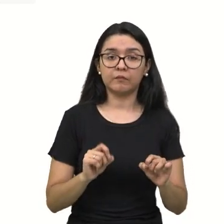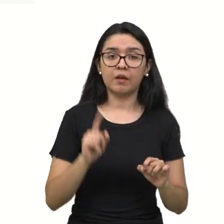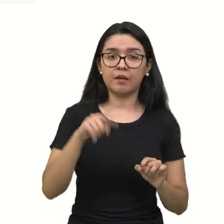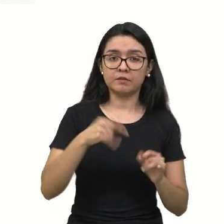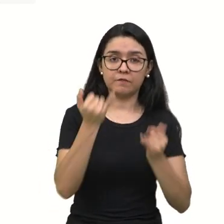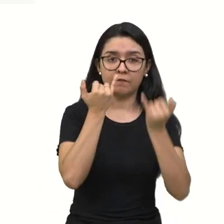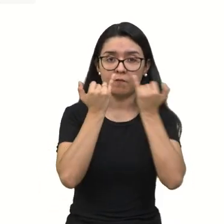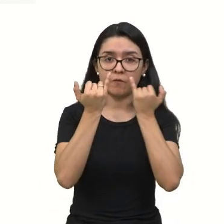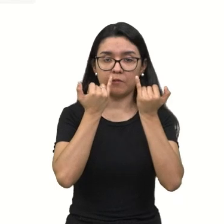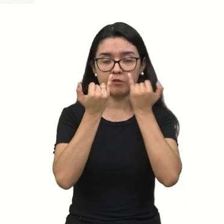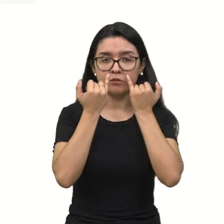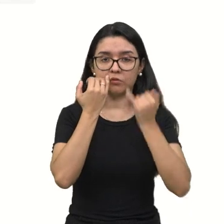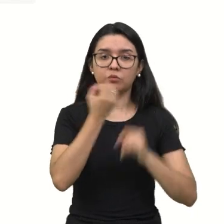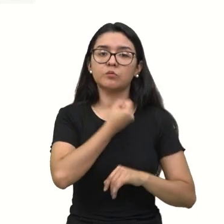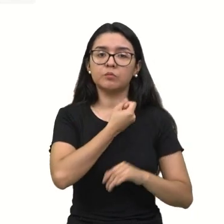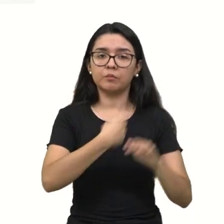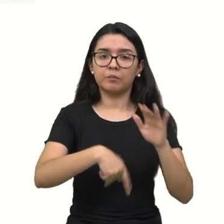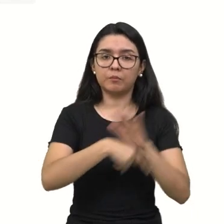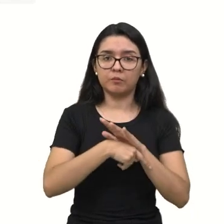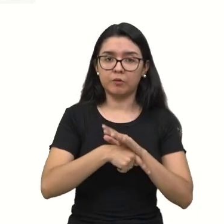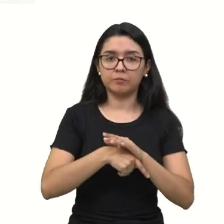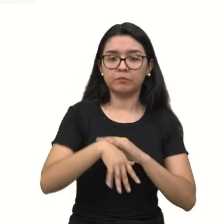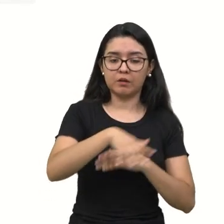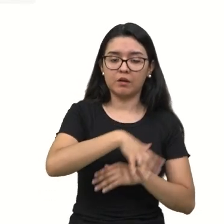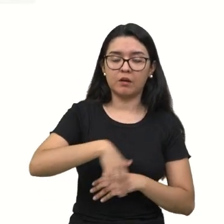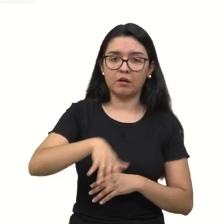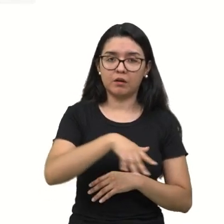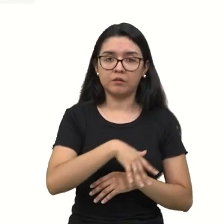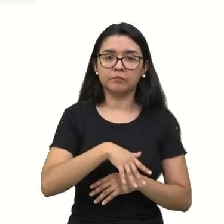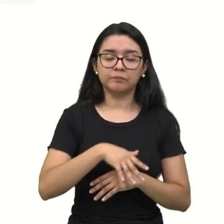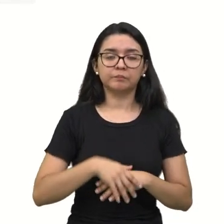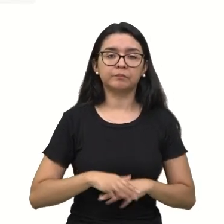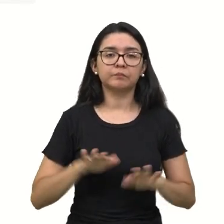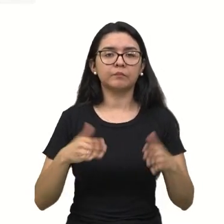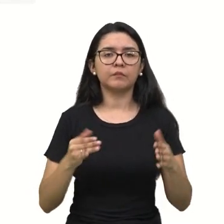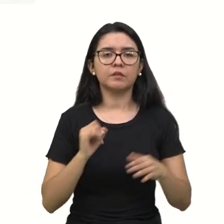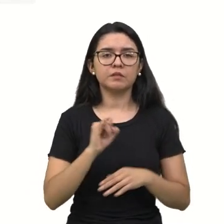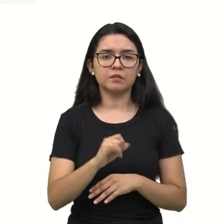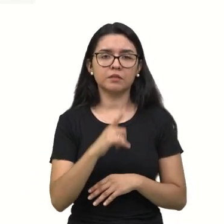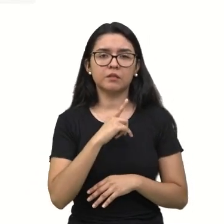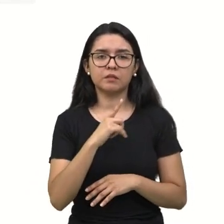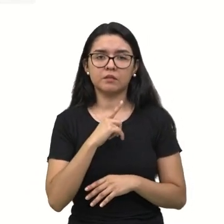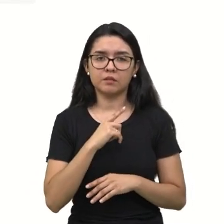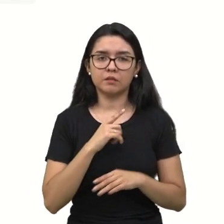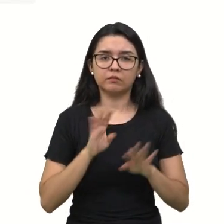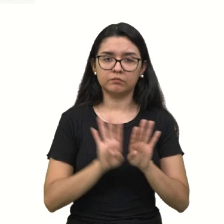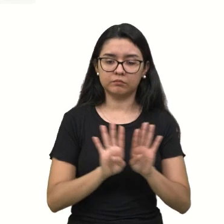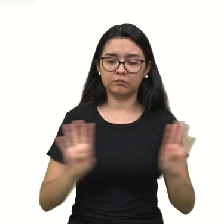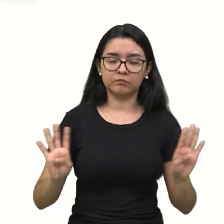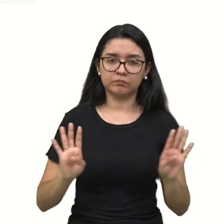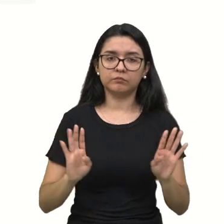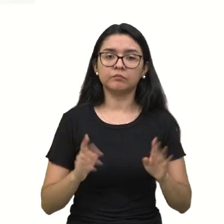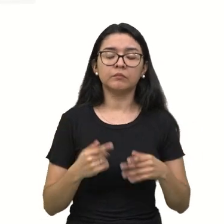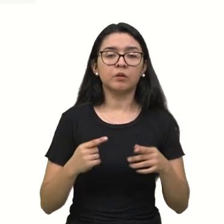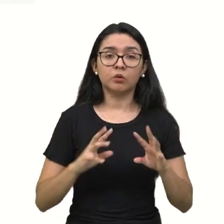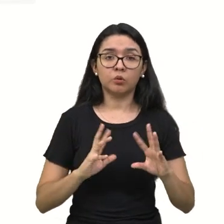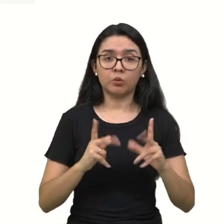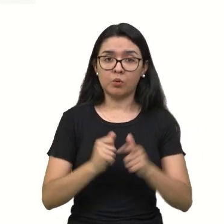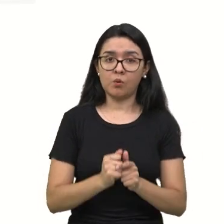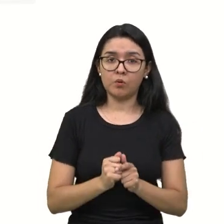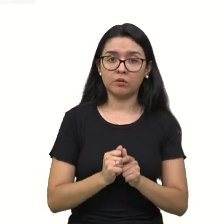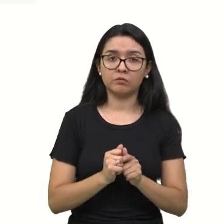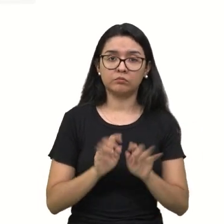são essas as dimensões do nosso terreno. Então, se ele vai cercar totalmente a fazenda lá,